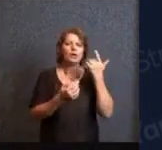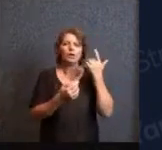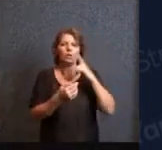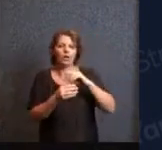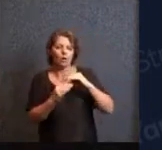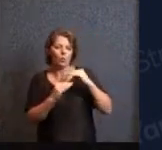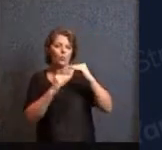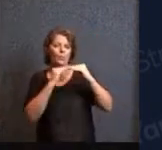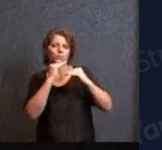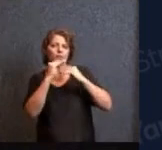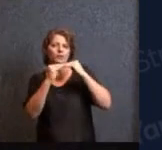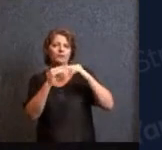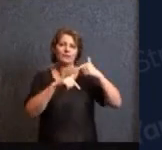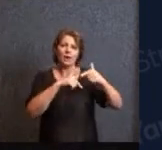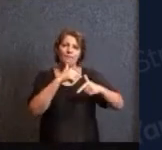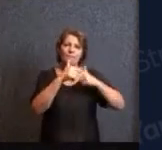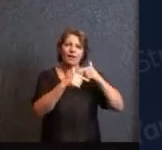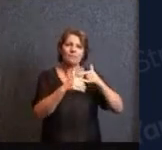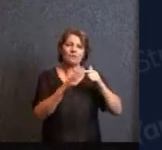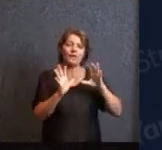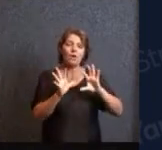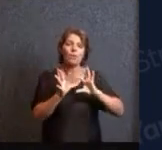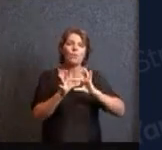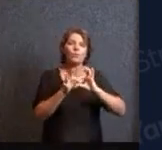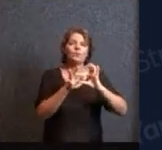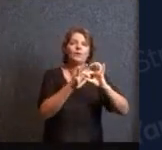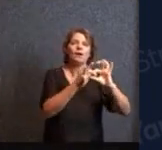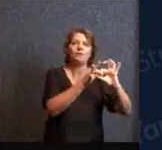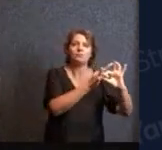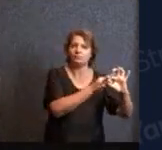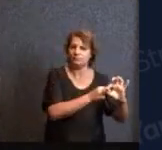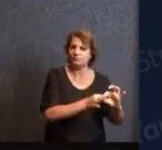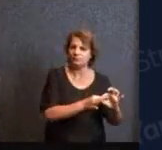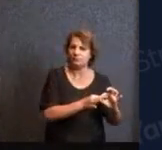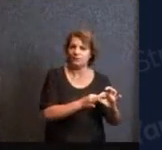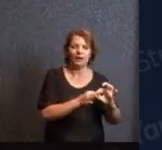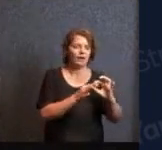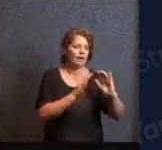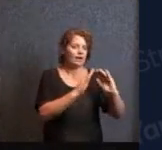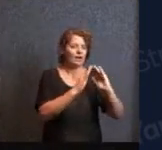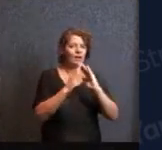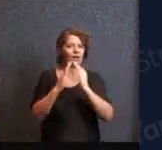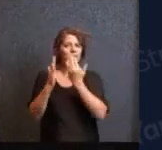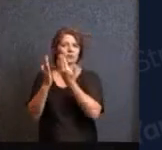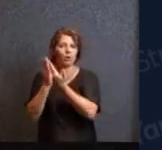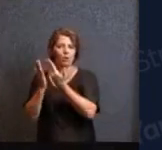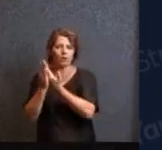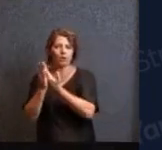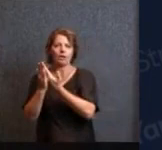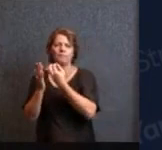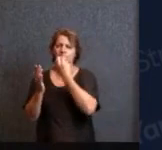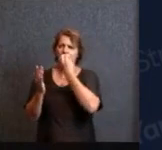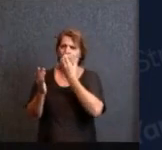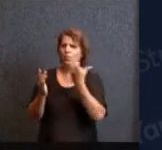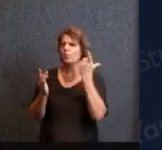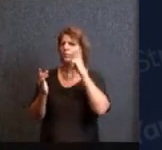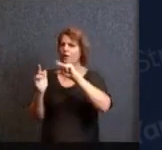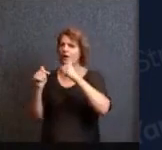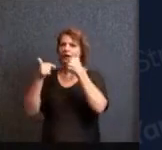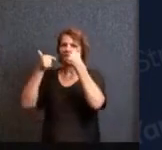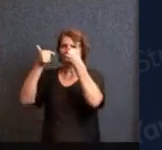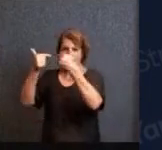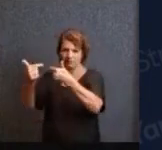é um trabalho em rede, onde escolas com bons resultados não sejam